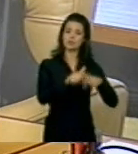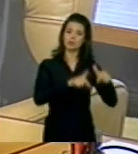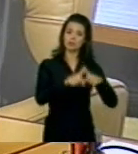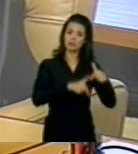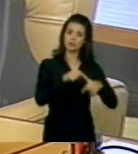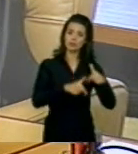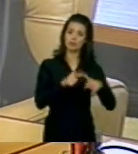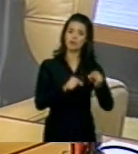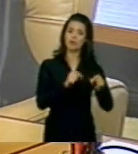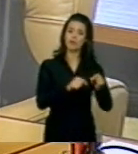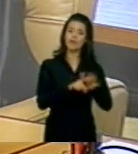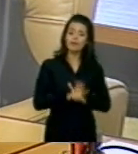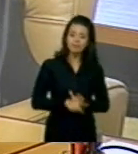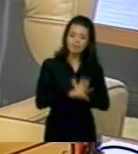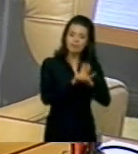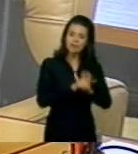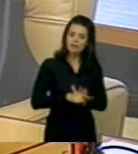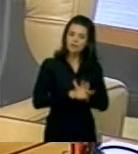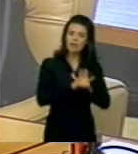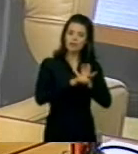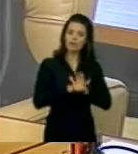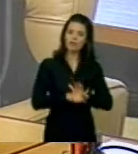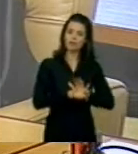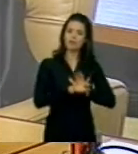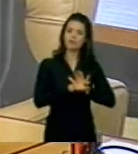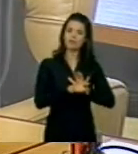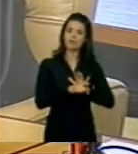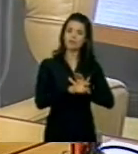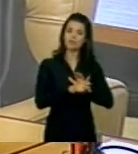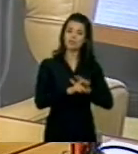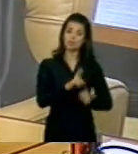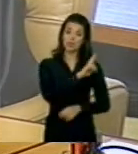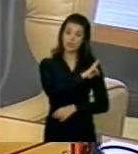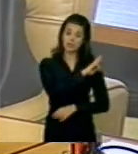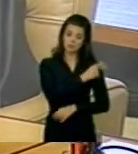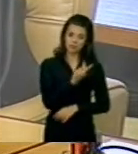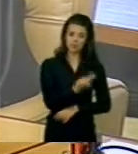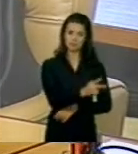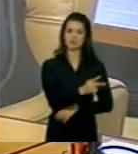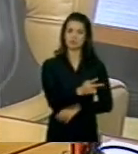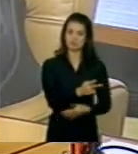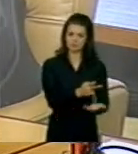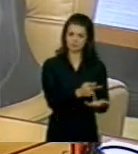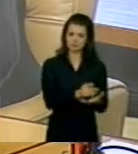de investigações voltadas a uma futura responsabilização, e cito aqui nesta linha